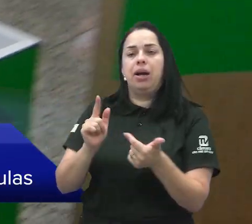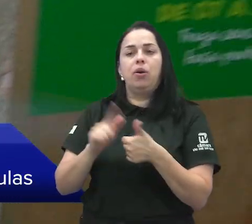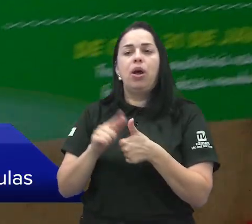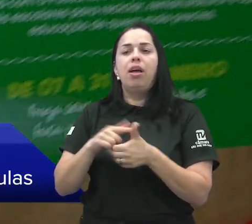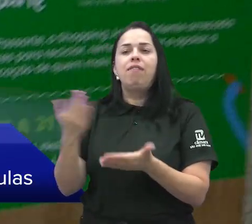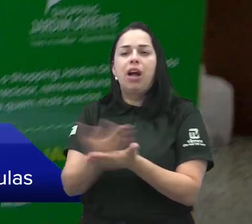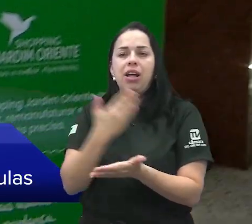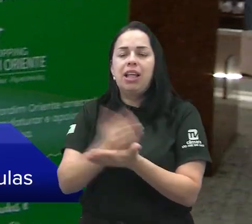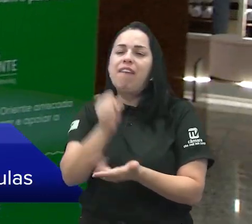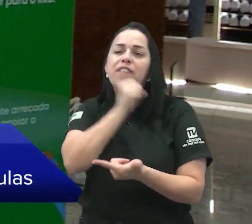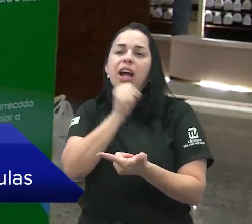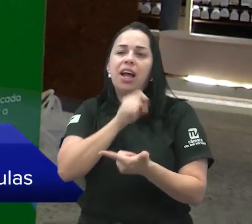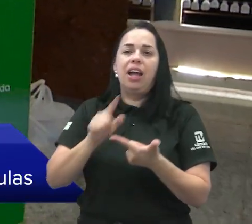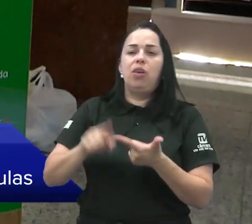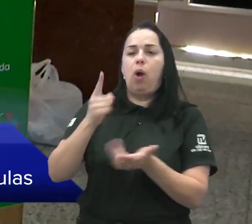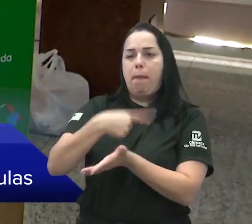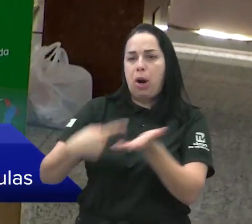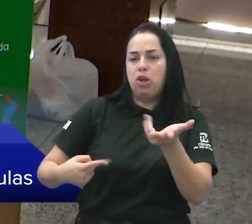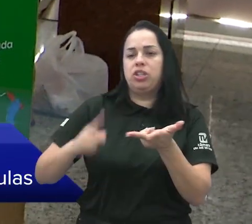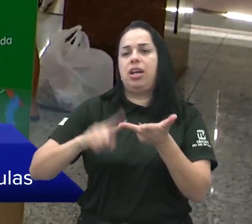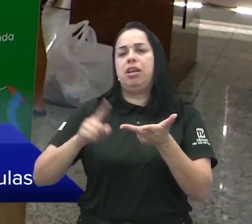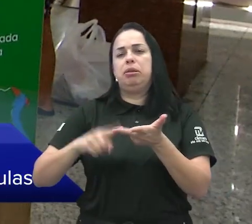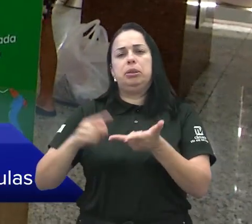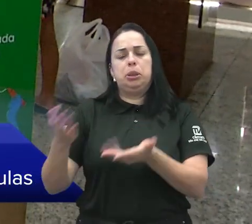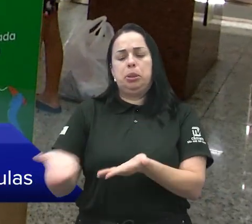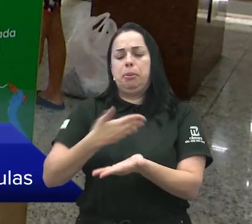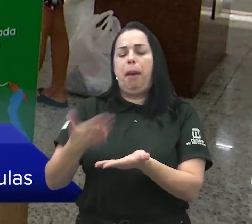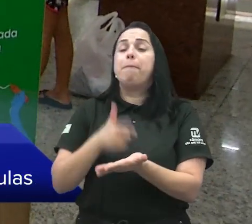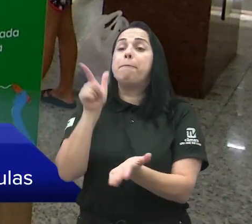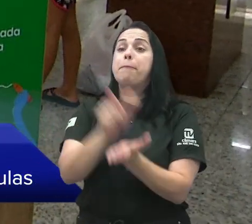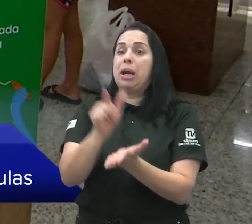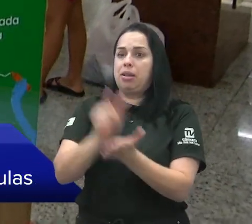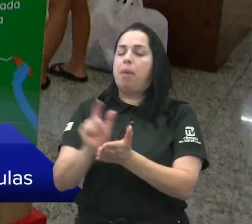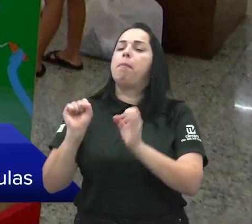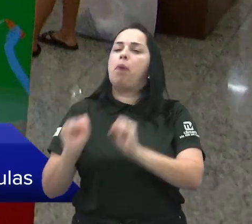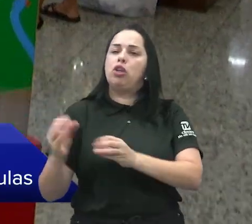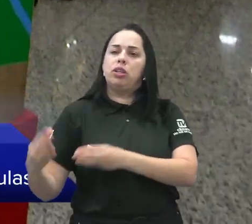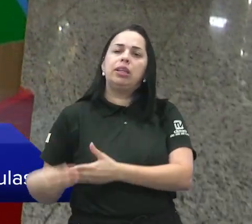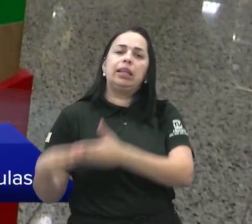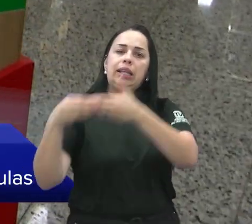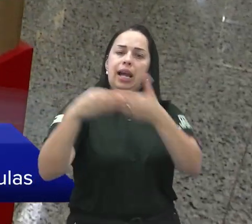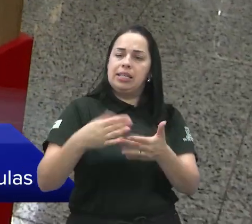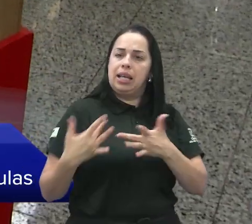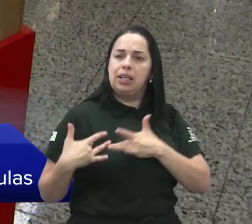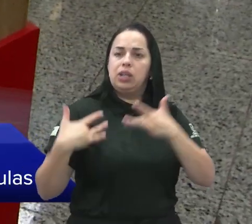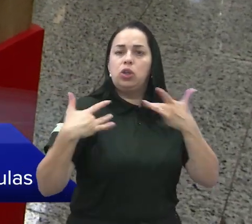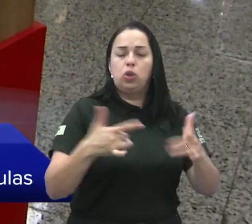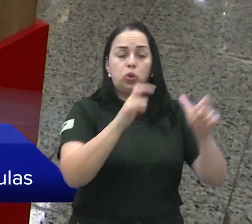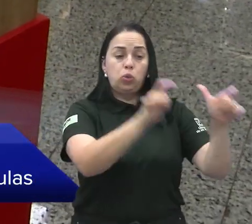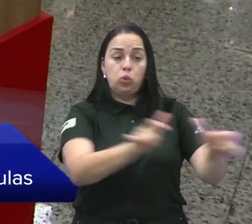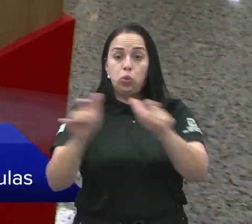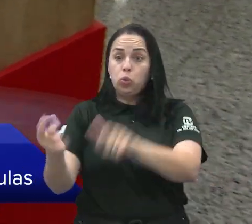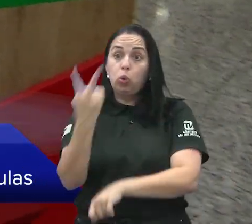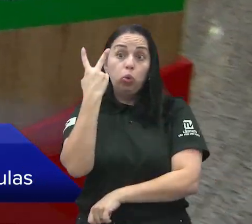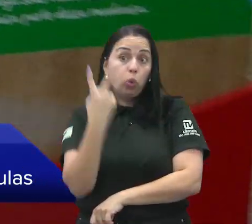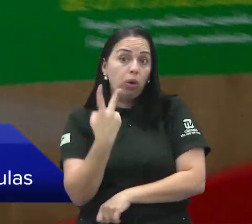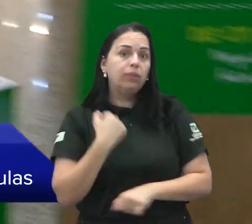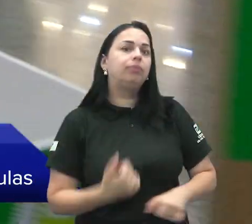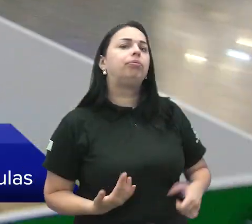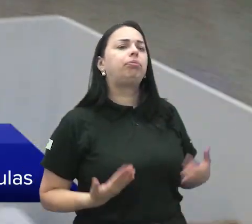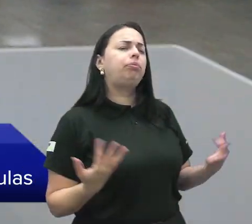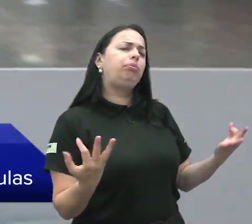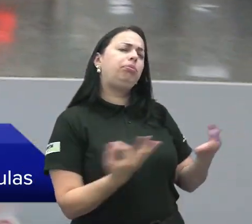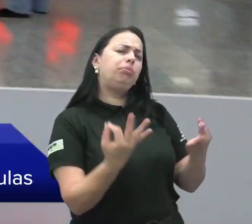Então, livros antigos, apostilas, cadernos, fichários, tudo pode ser deixado aqui nos nossos 2 pontos de